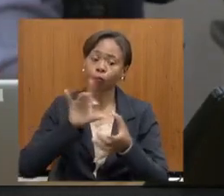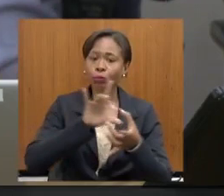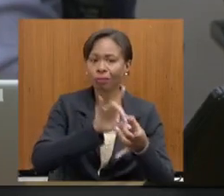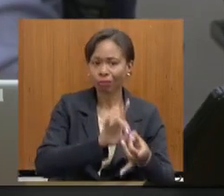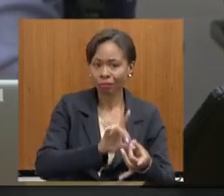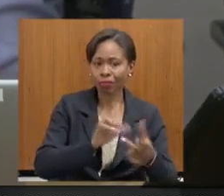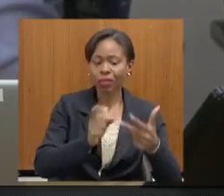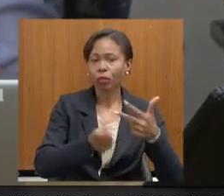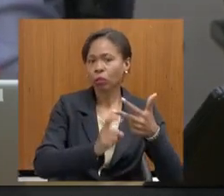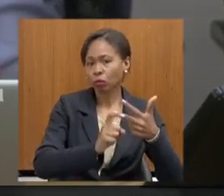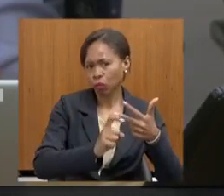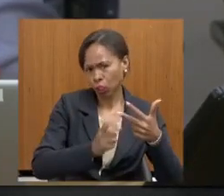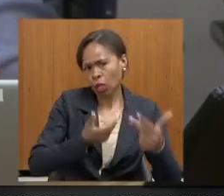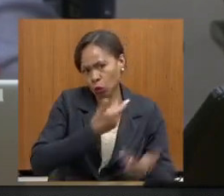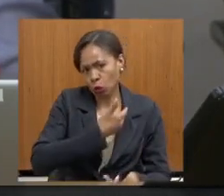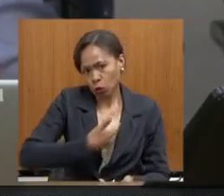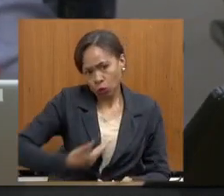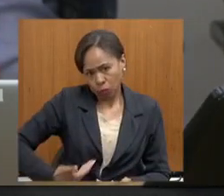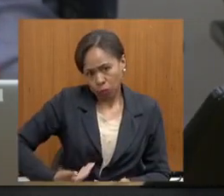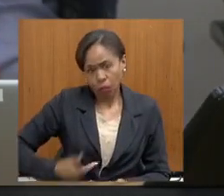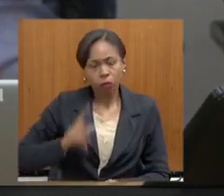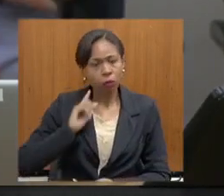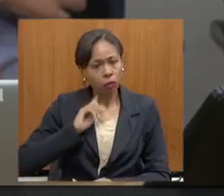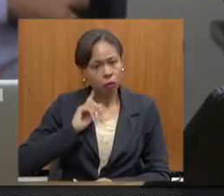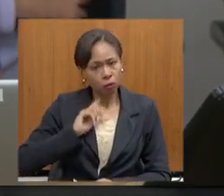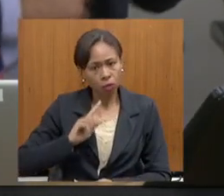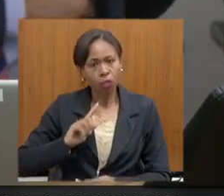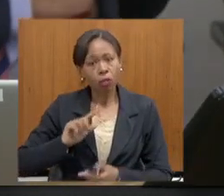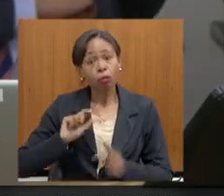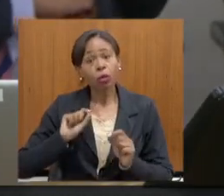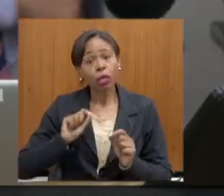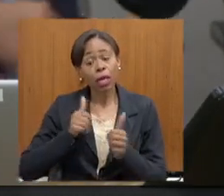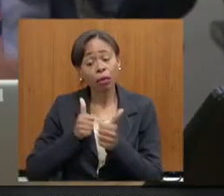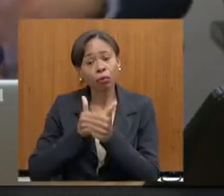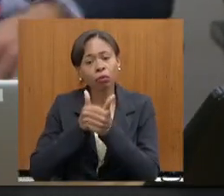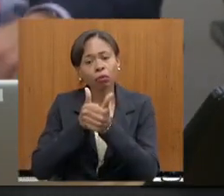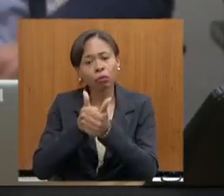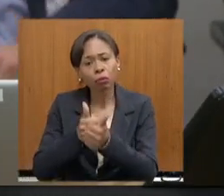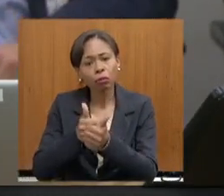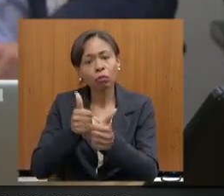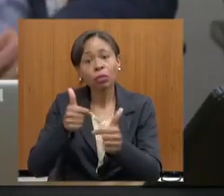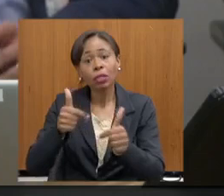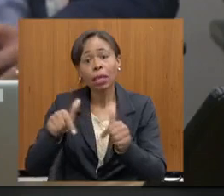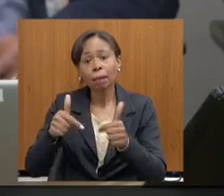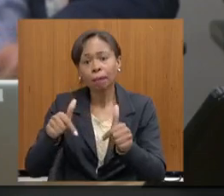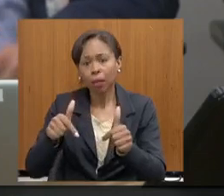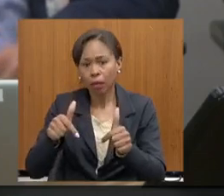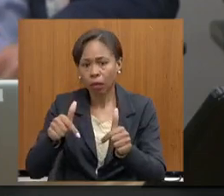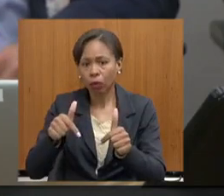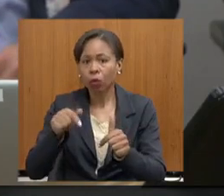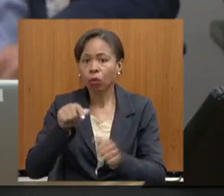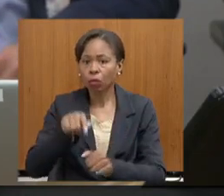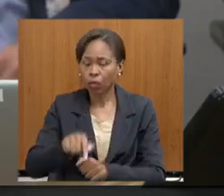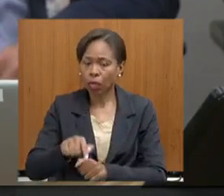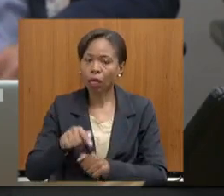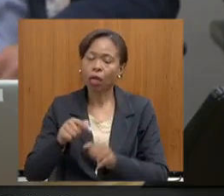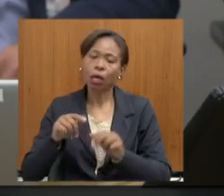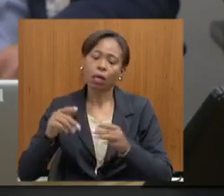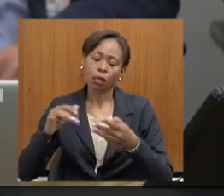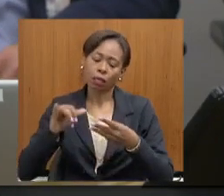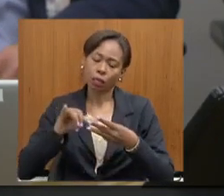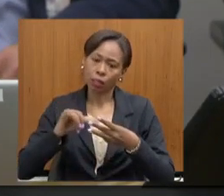governo do estado acompanhando todo esse trabalho da companhia e da Cemig também da